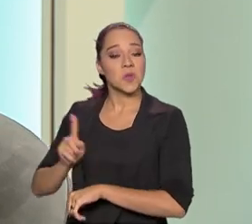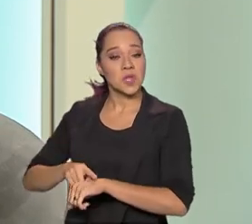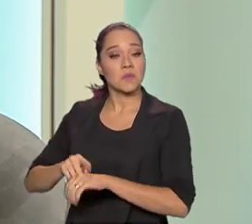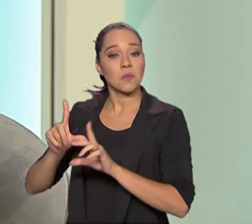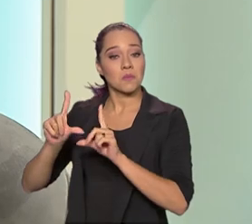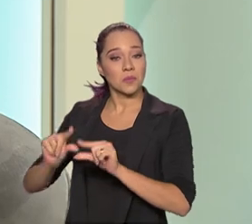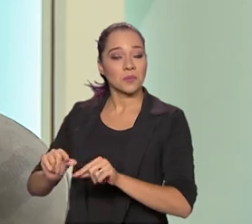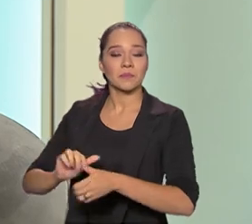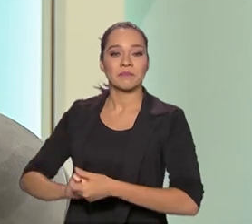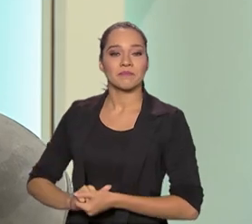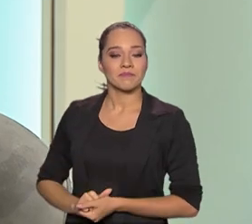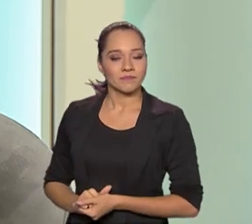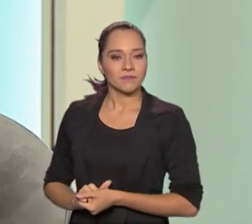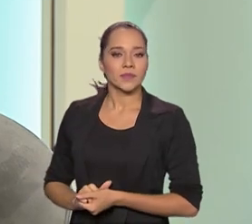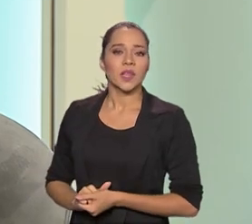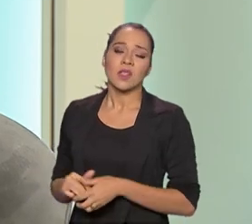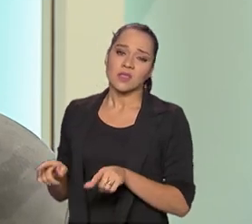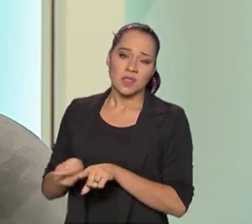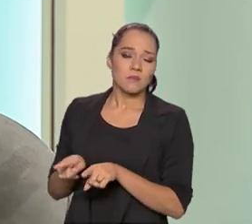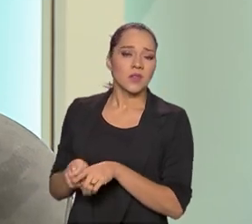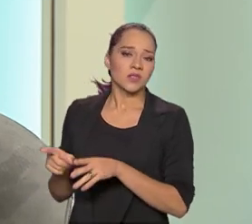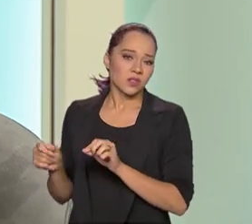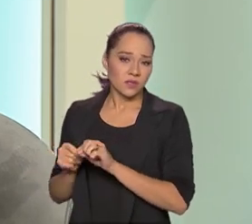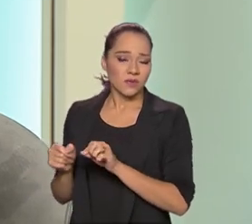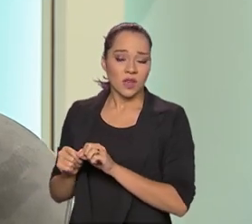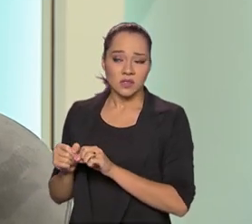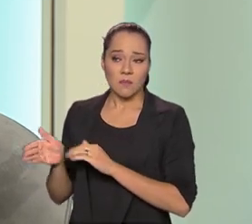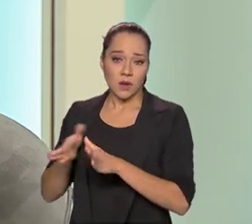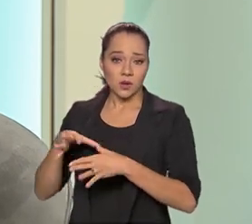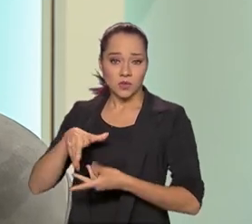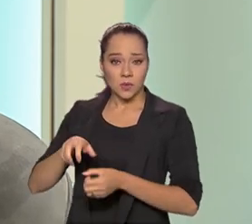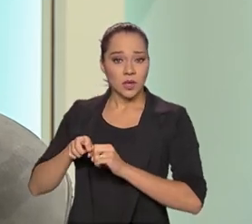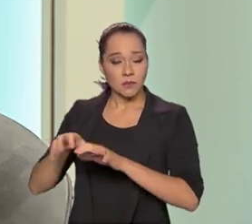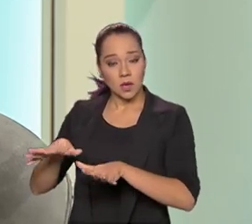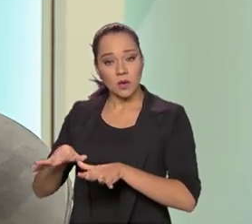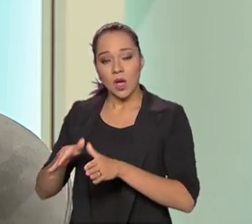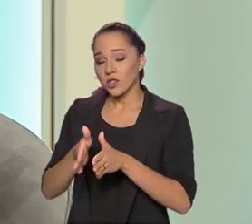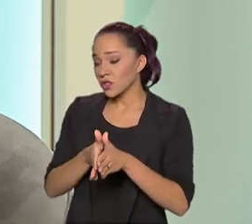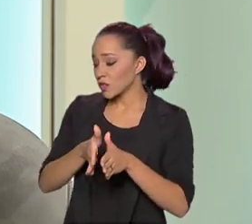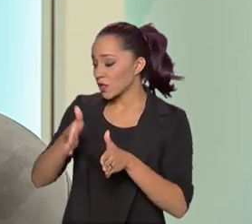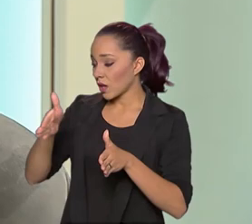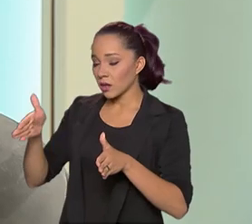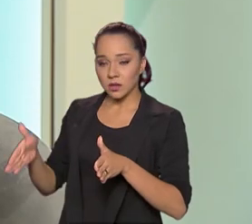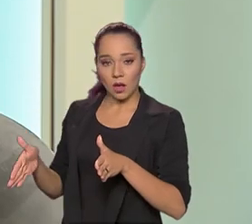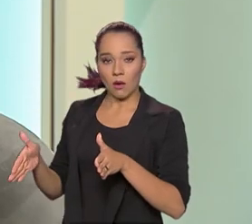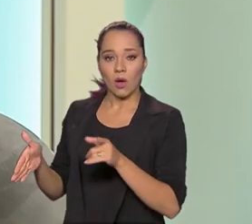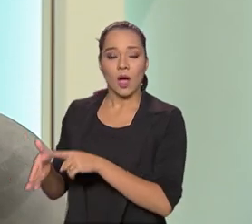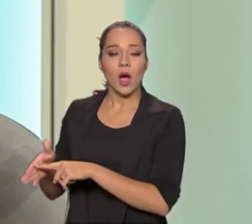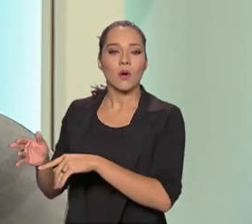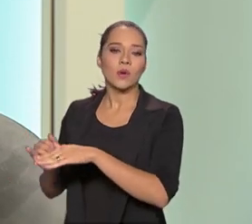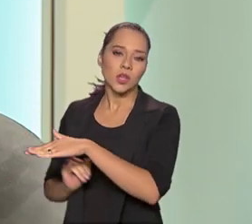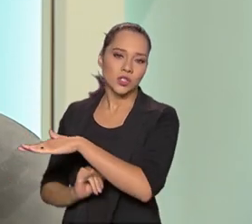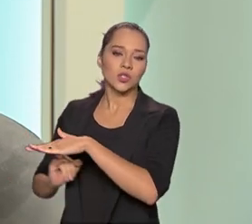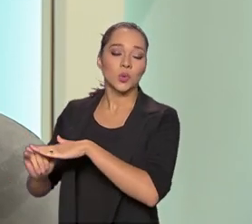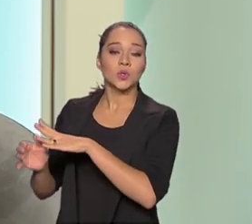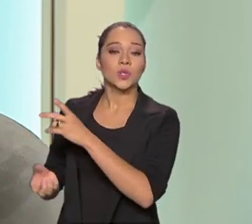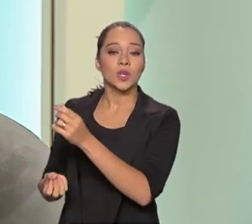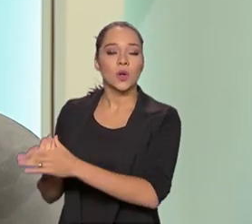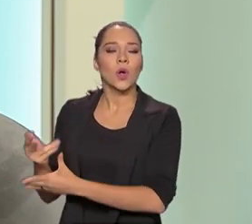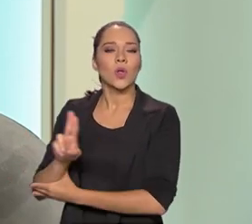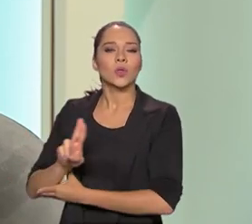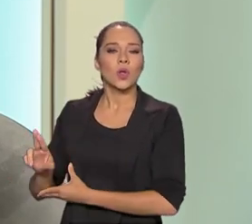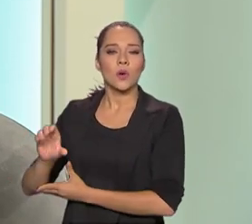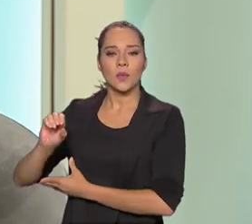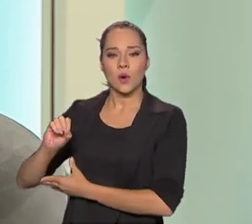significativamente. De igual modo que fizemos na pandemia, nós estendemos a um instituto que nós criamos, o